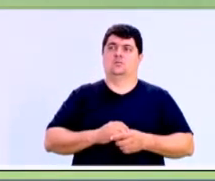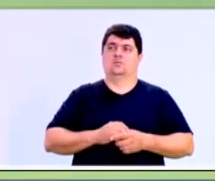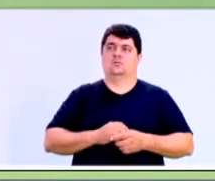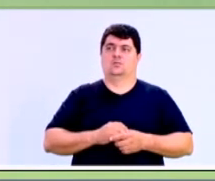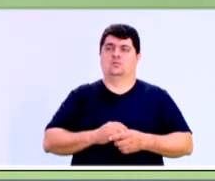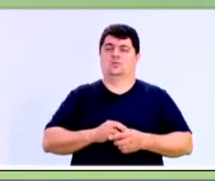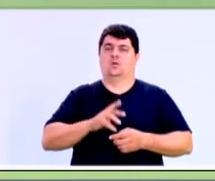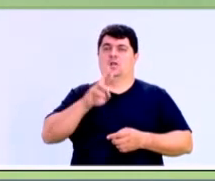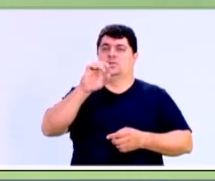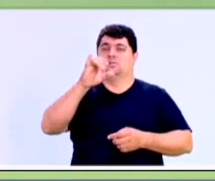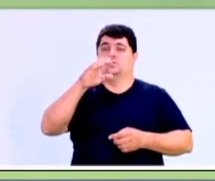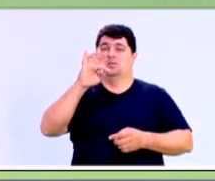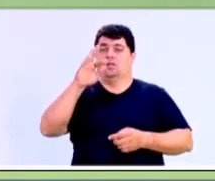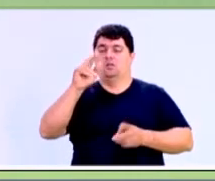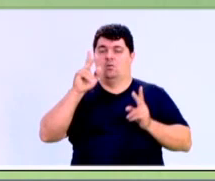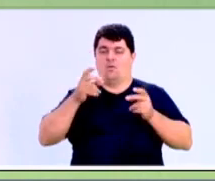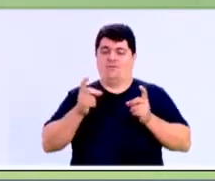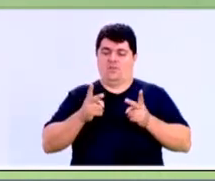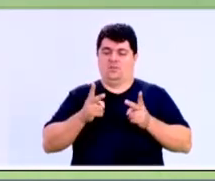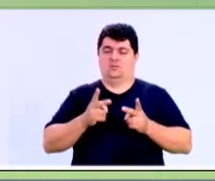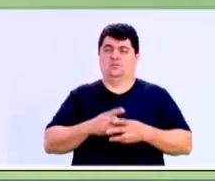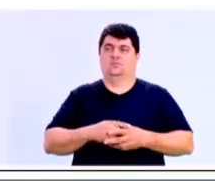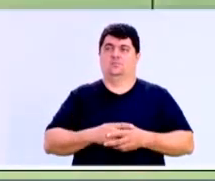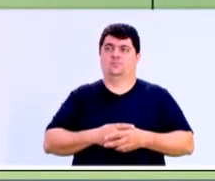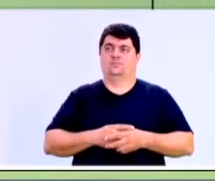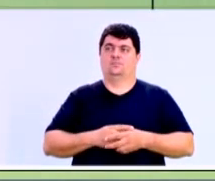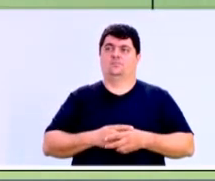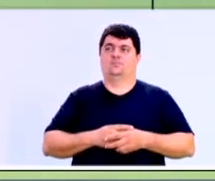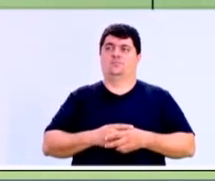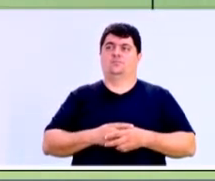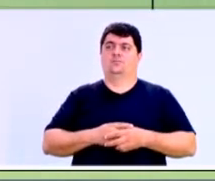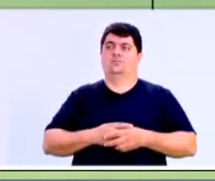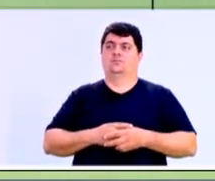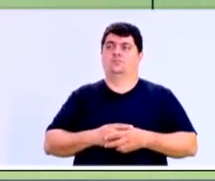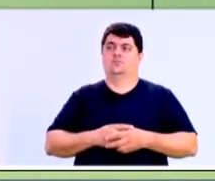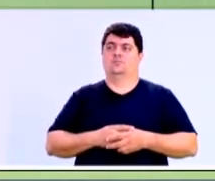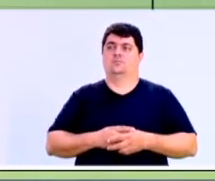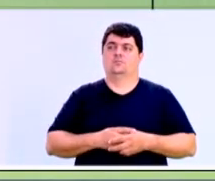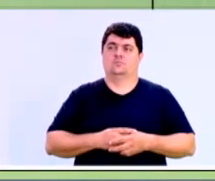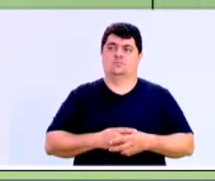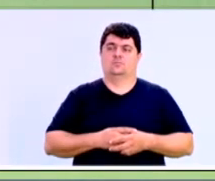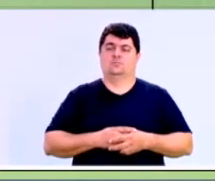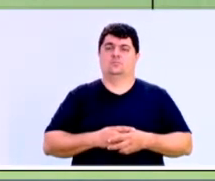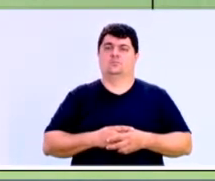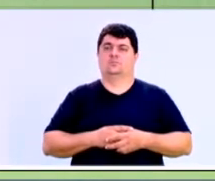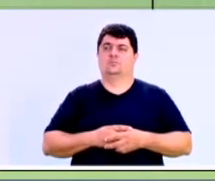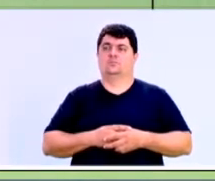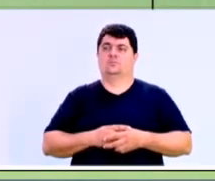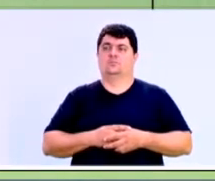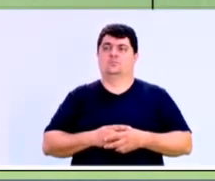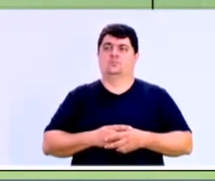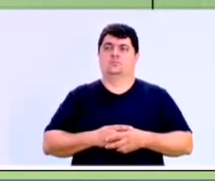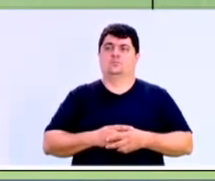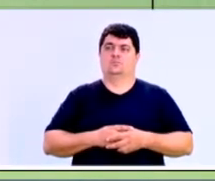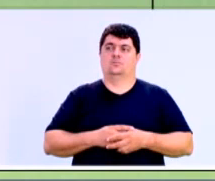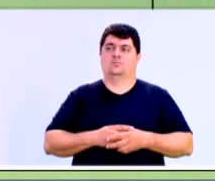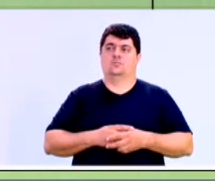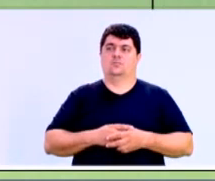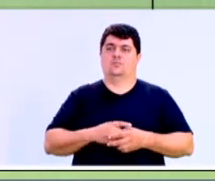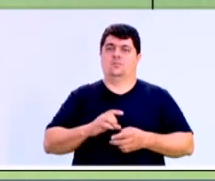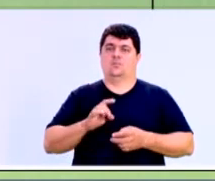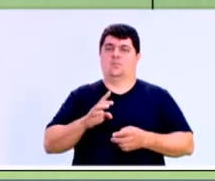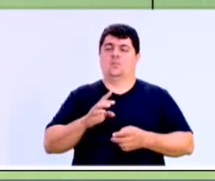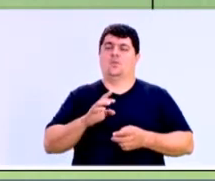ó. Correto? A gente não vai ir lá no vendas líquidas, nesse